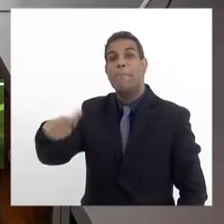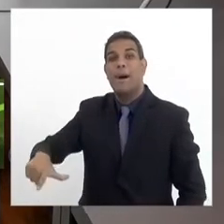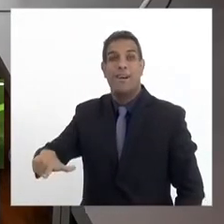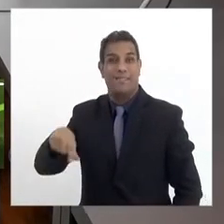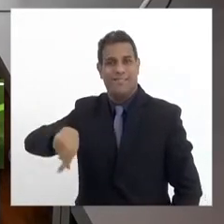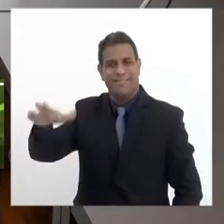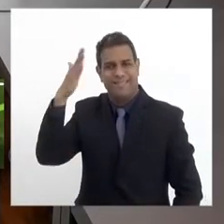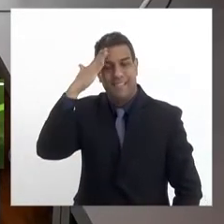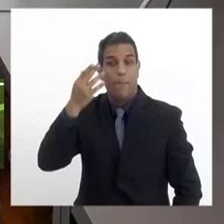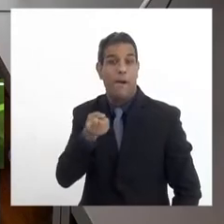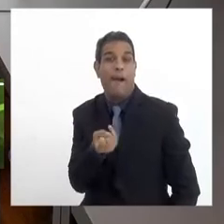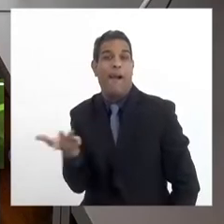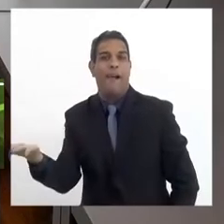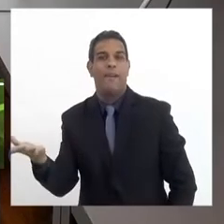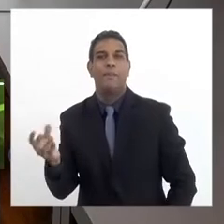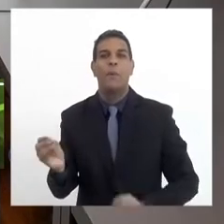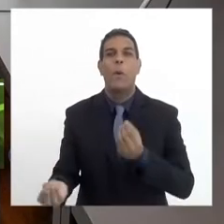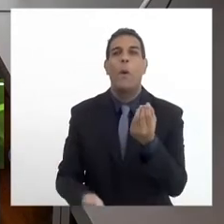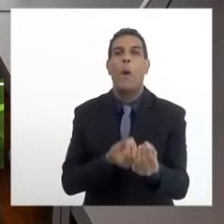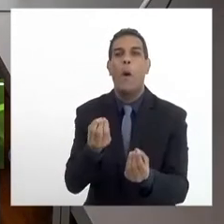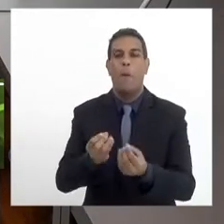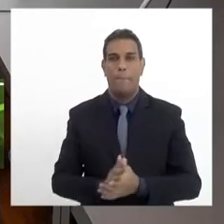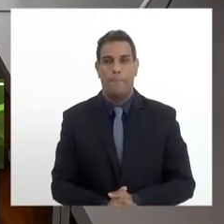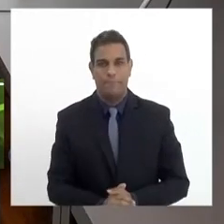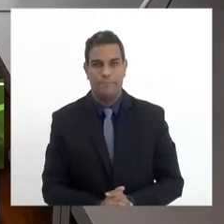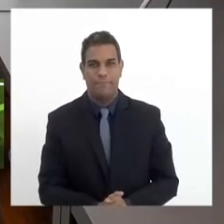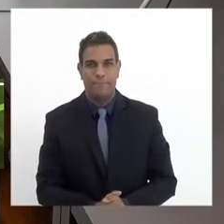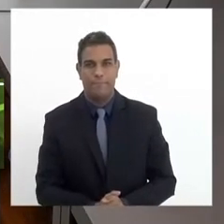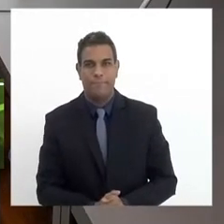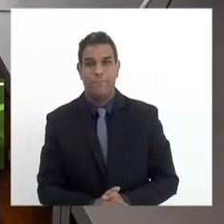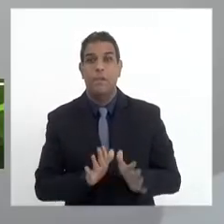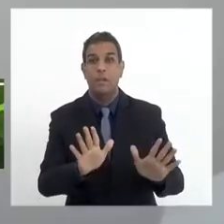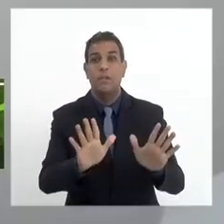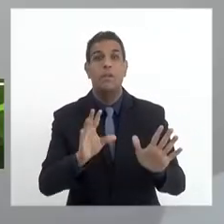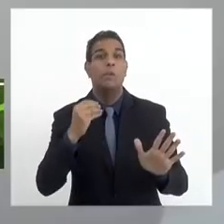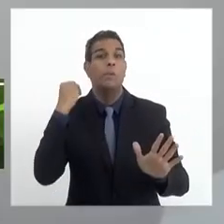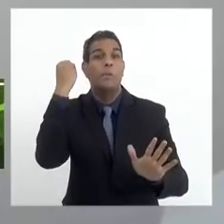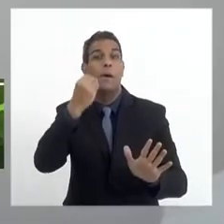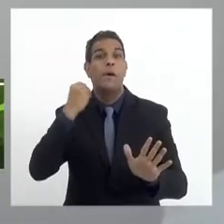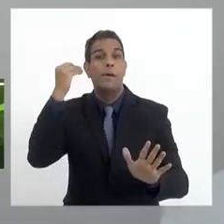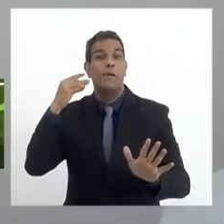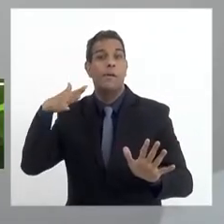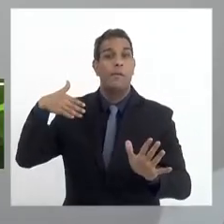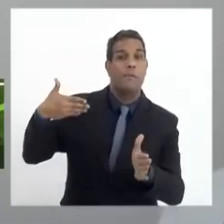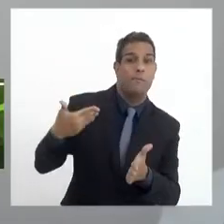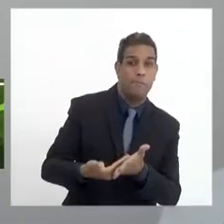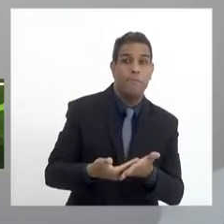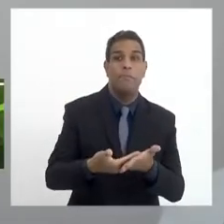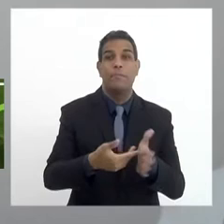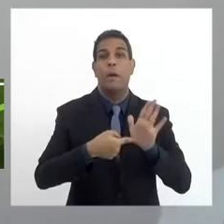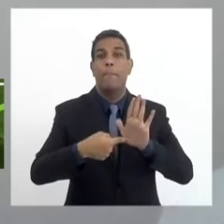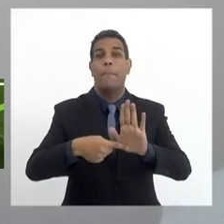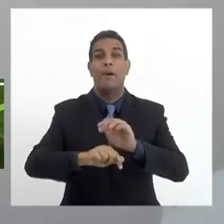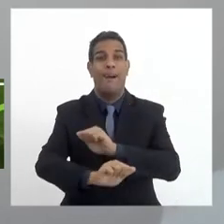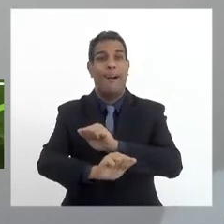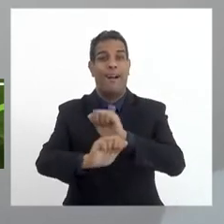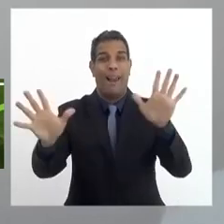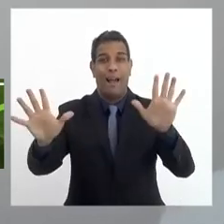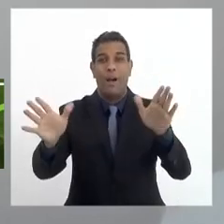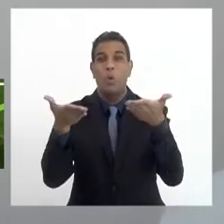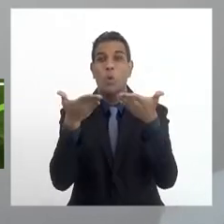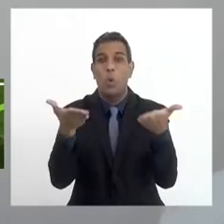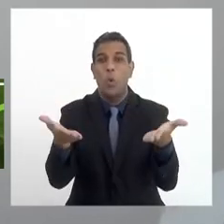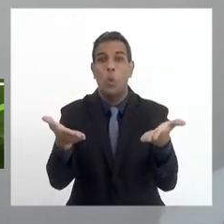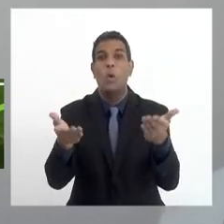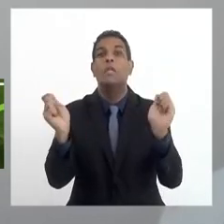devia. Presidente, a experiência mostra. E a ciência deixa isso muito claro, que elas